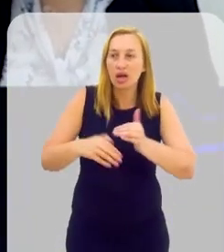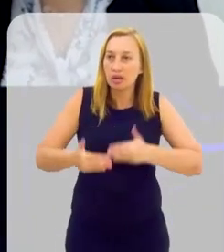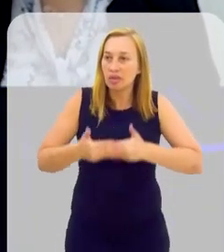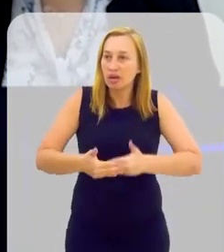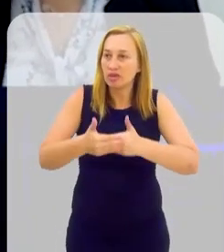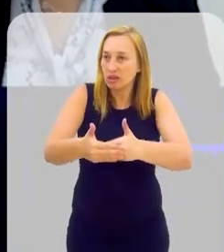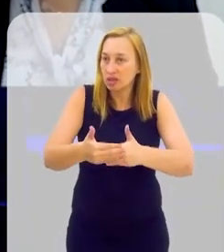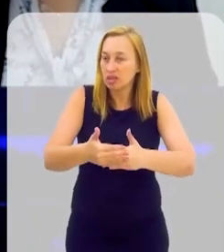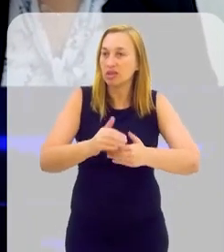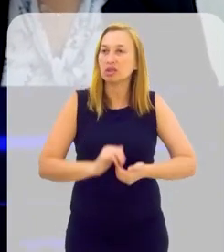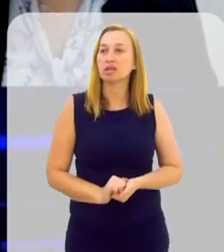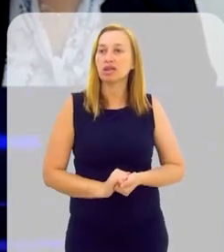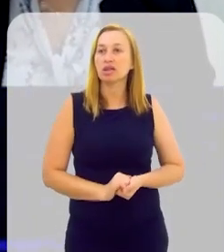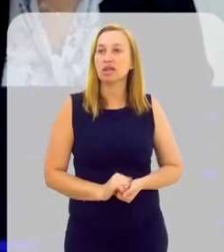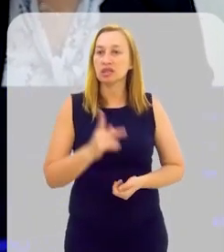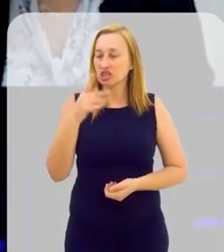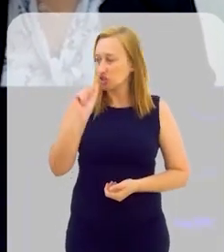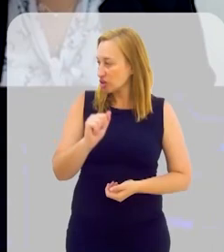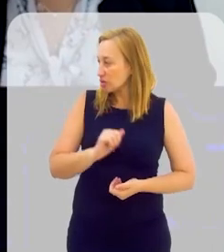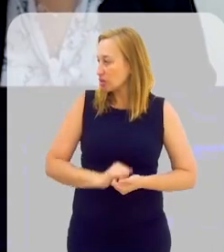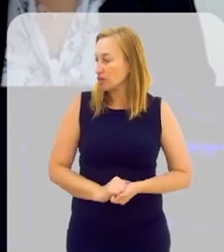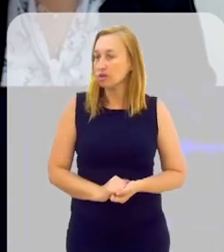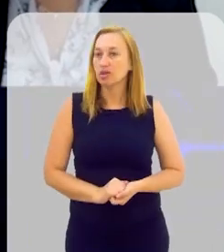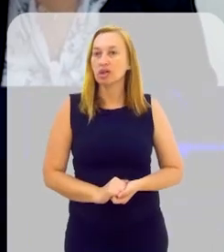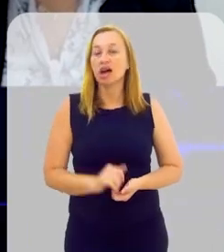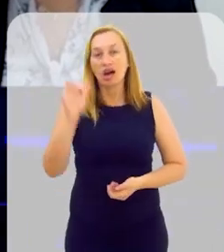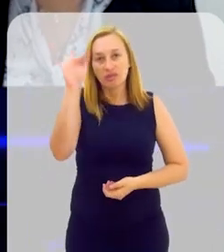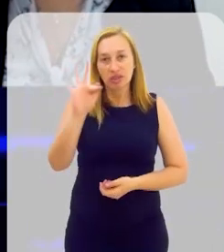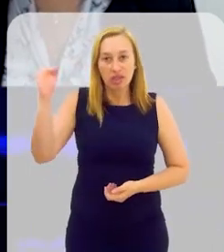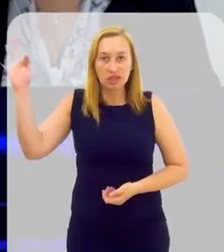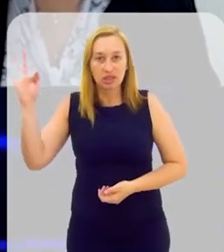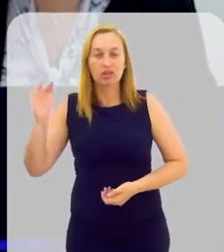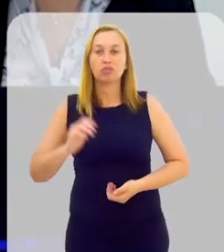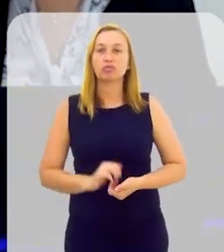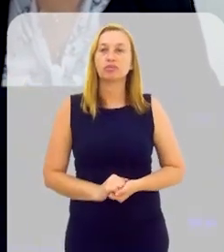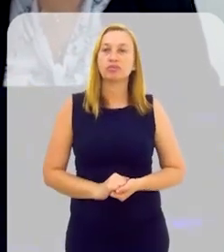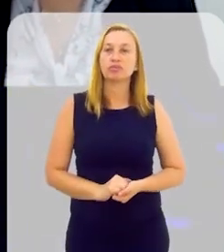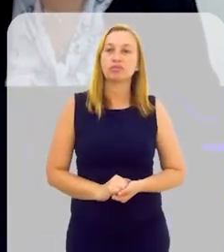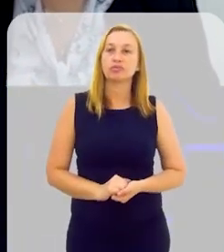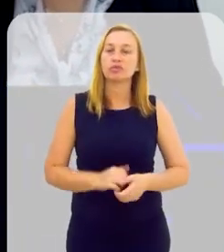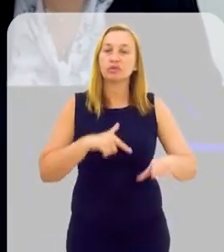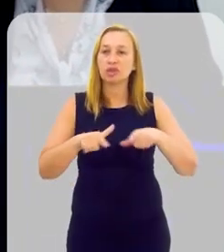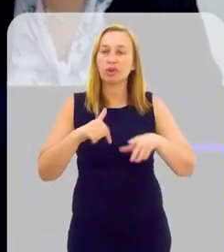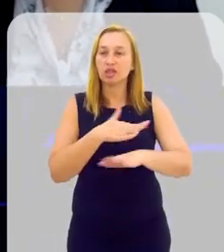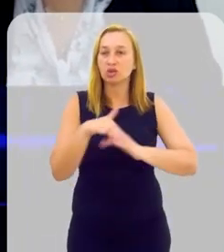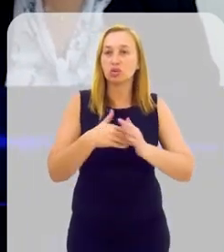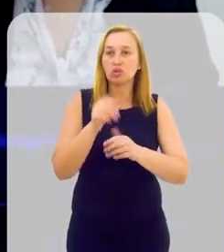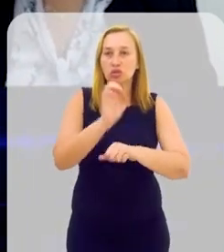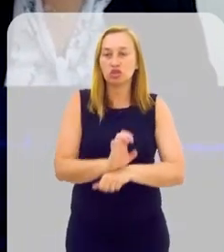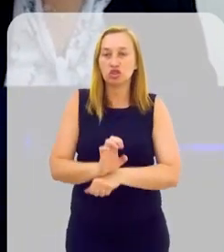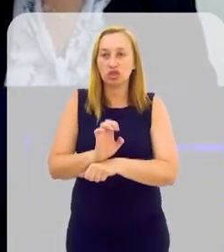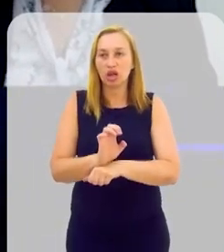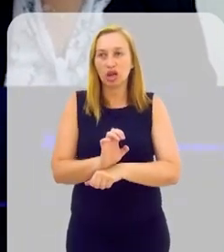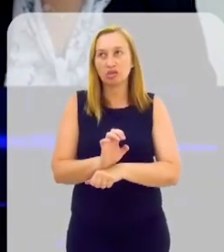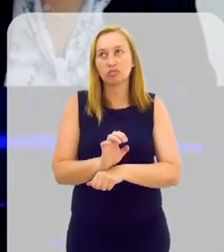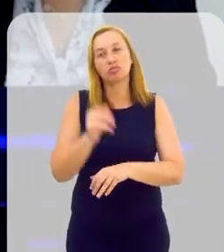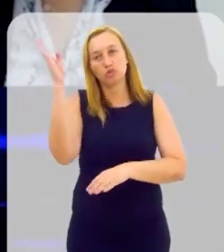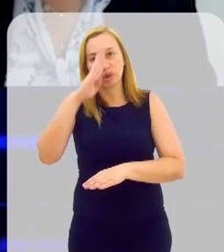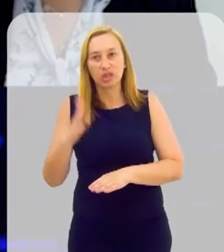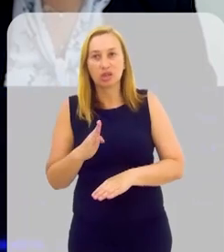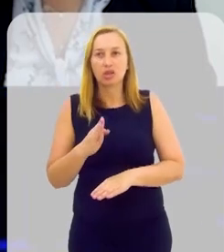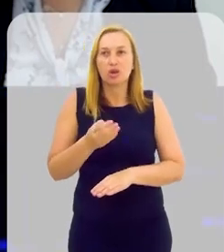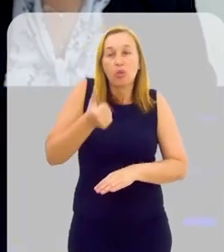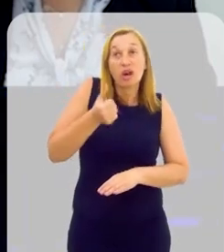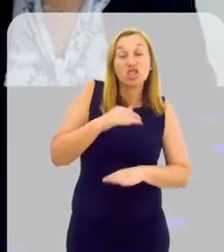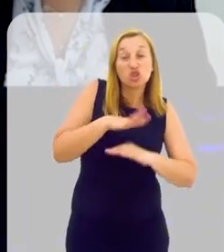Hospedagem e Alimentação pode ajudar, né, a levar à frente essa agenda? A Federação tem uma atuação em todos os